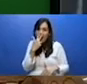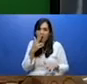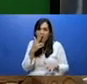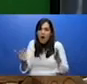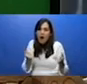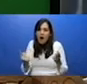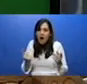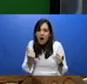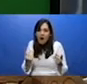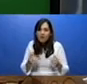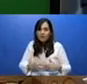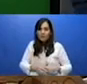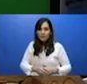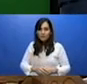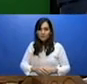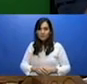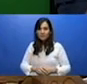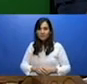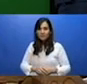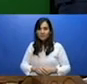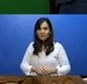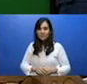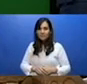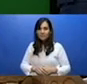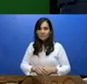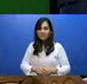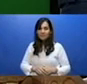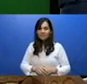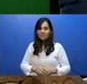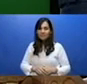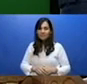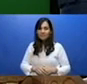página 264.